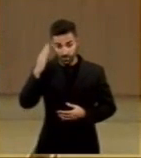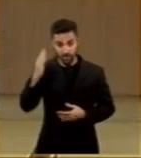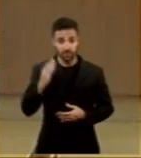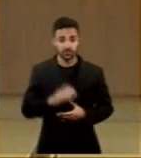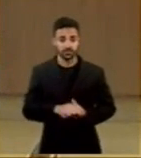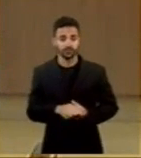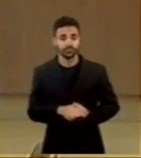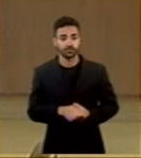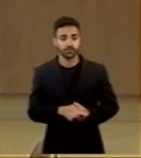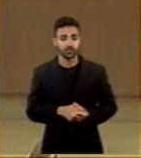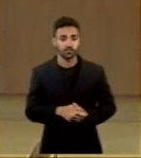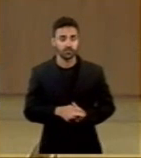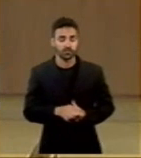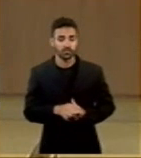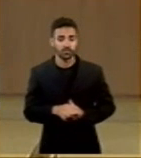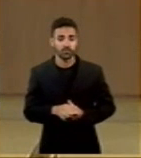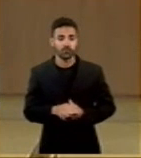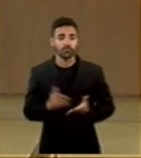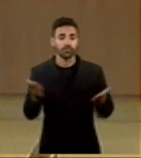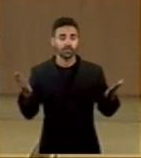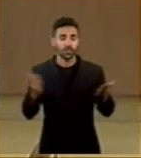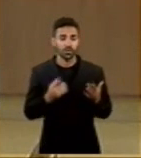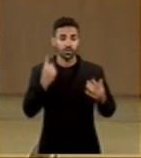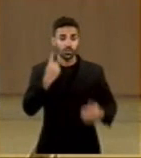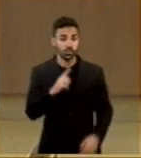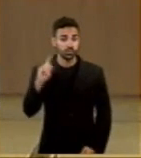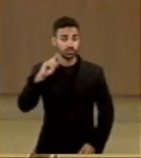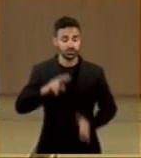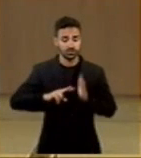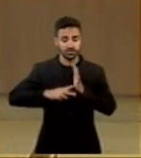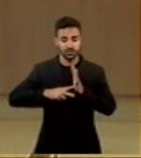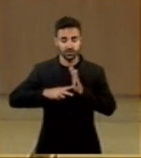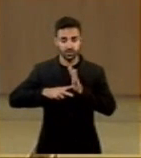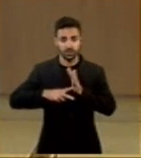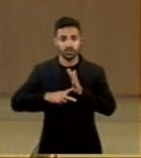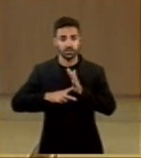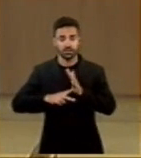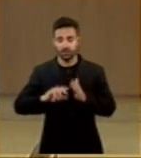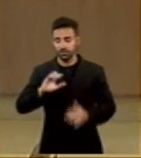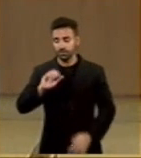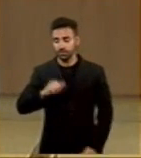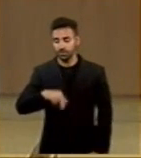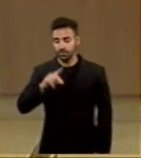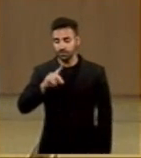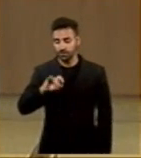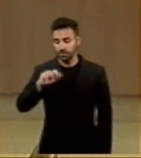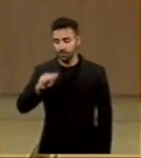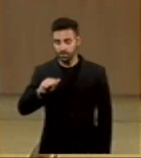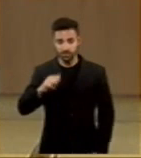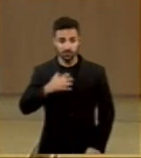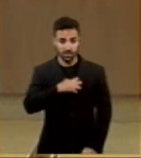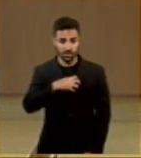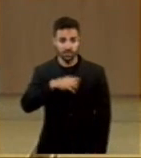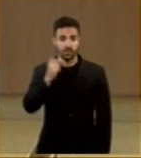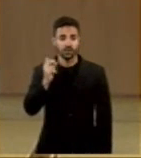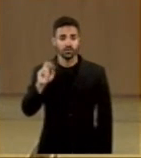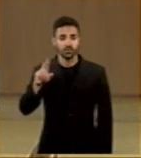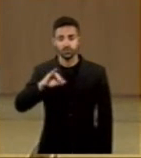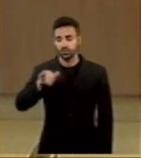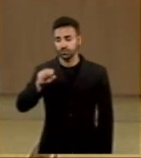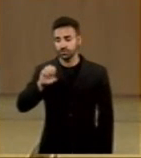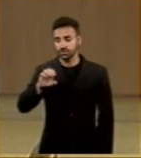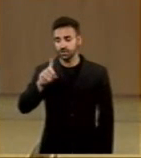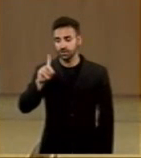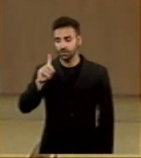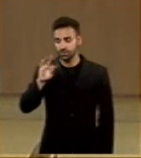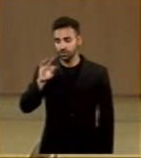último inscrito pelo Amicus Curi, Sindicato dos Portuários de Candeias, Bahia, o doutor José Torres